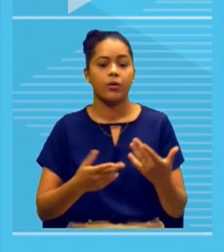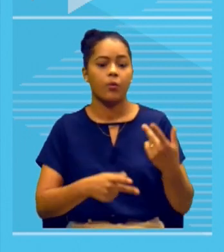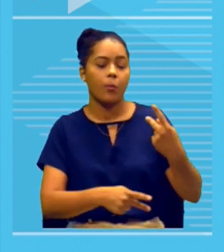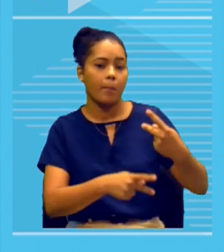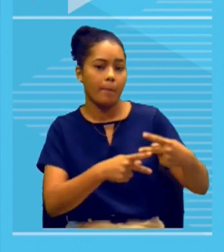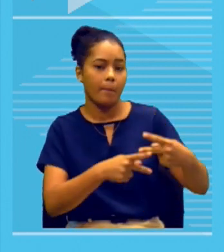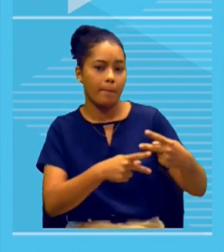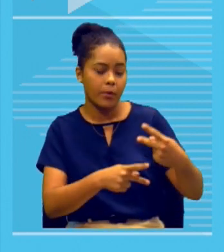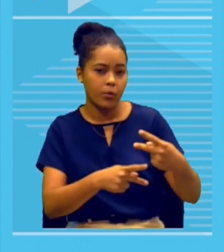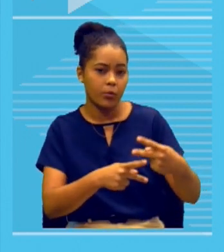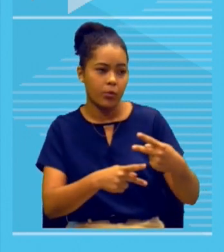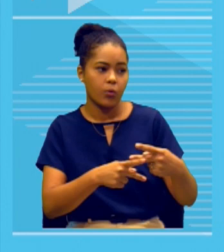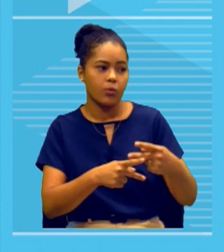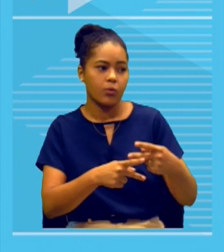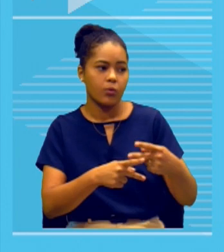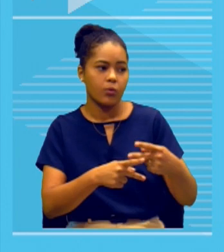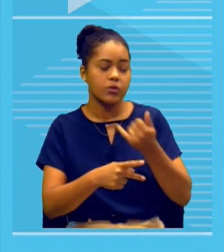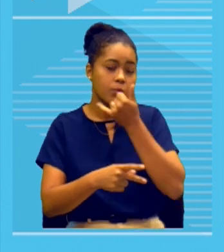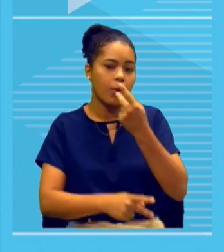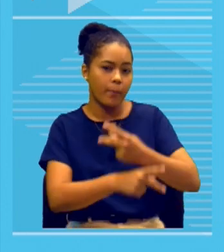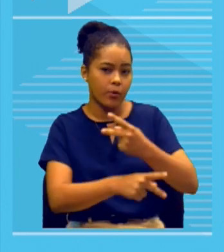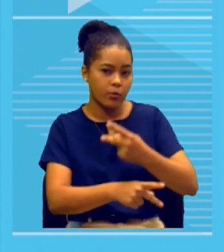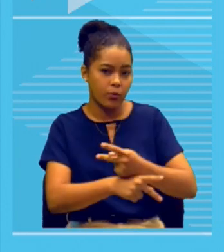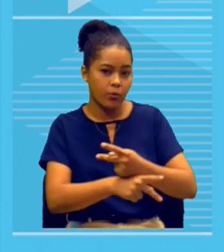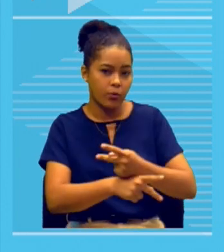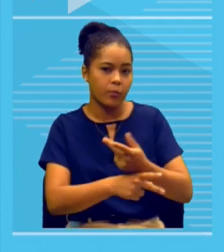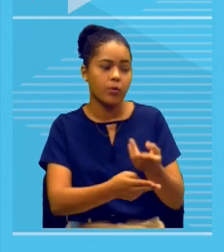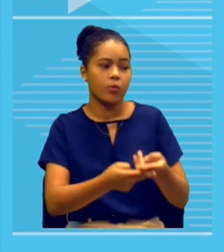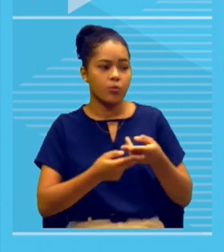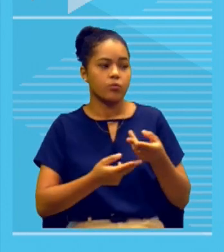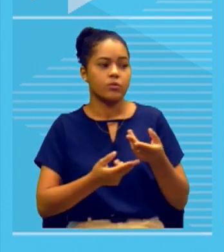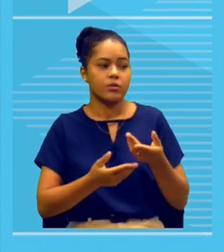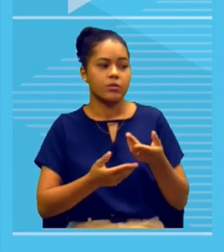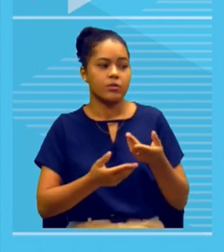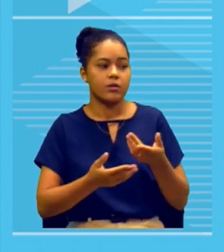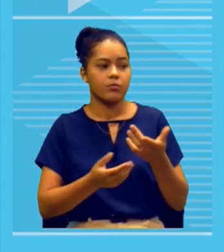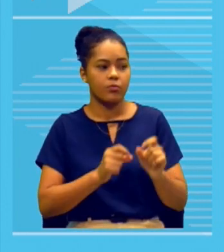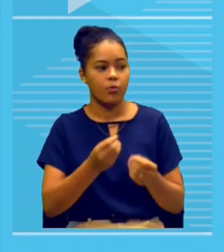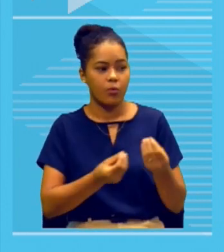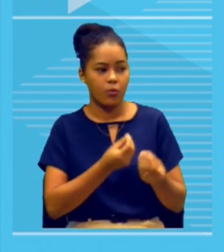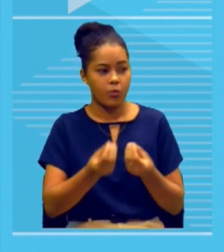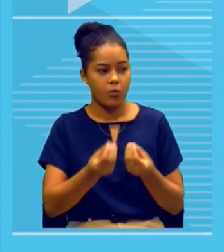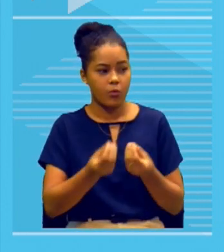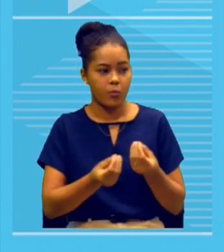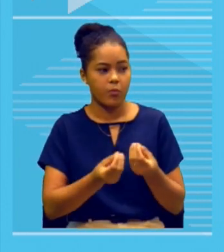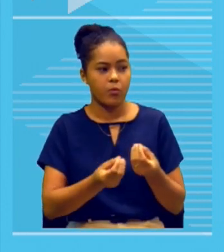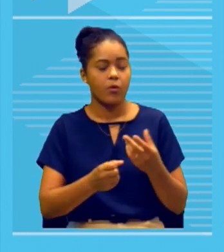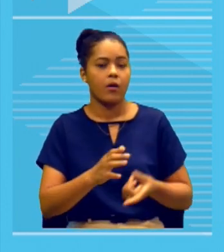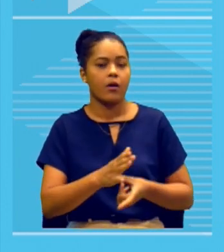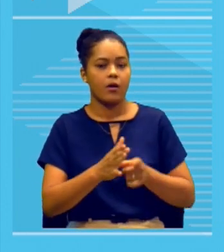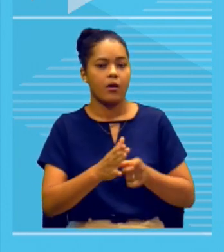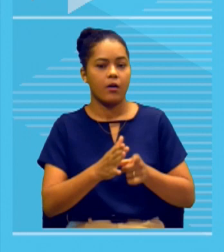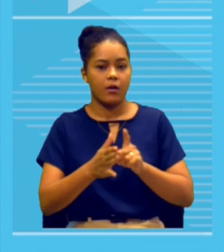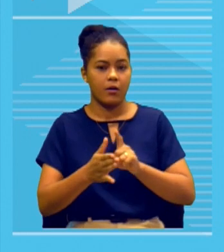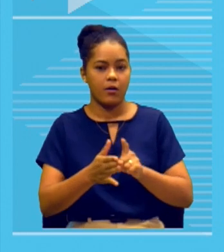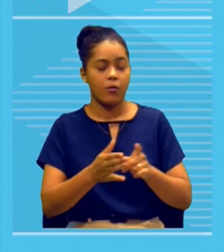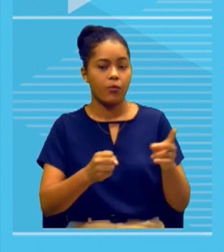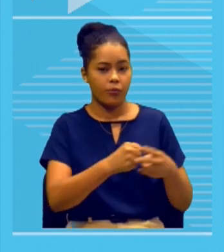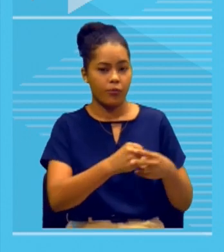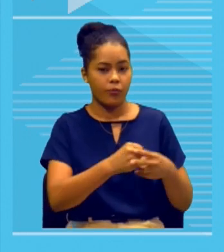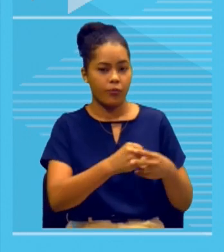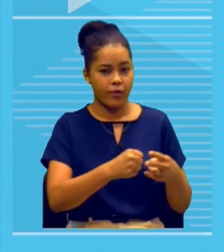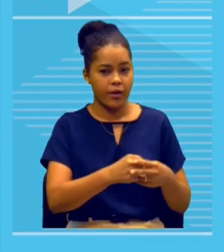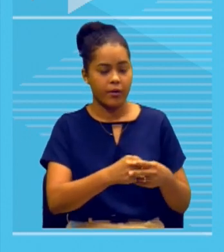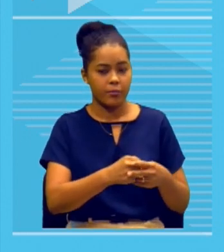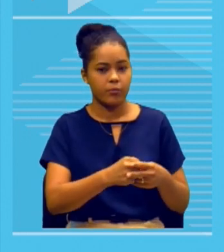vai ficar antes do verbo antes não te direi nada eu sou